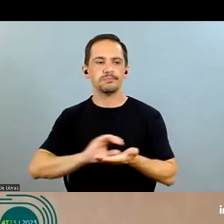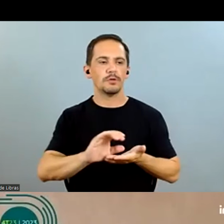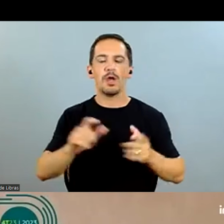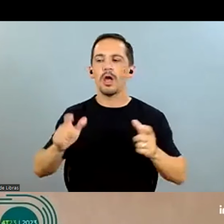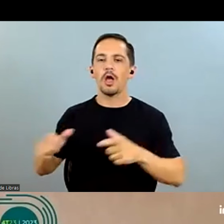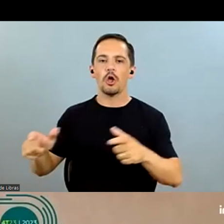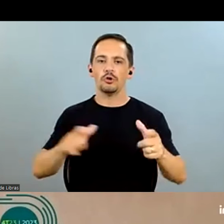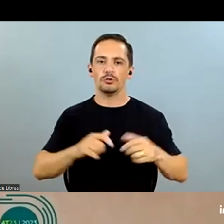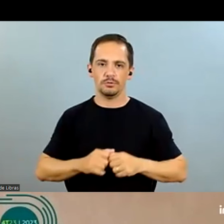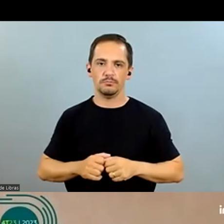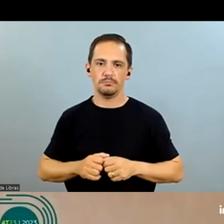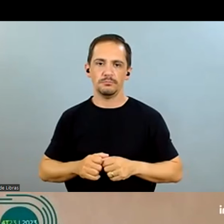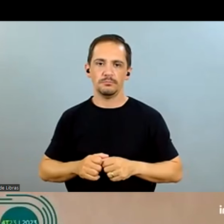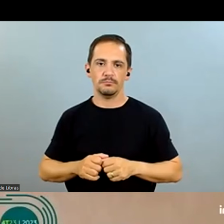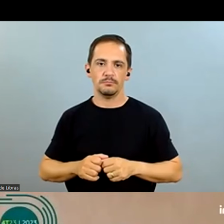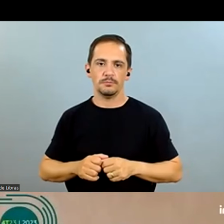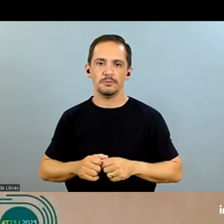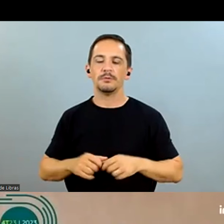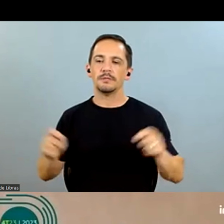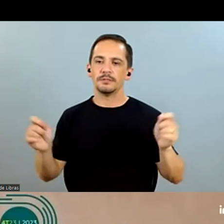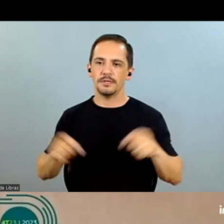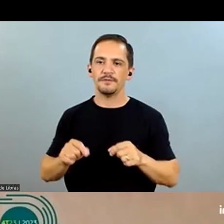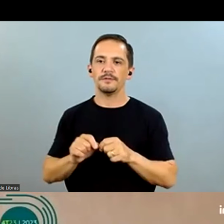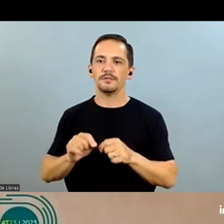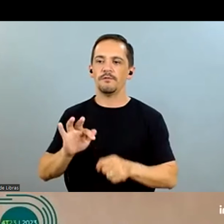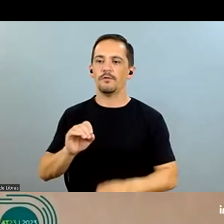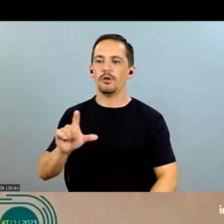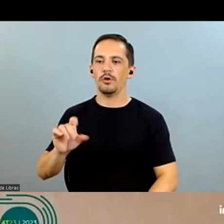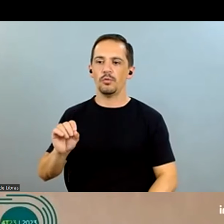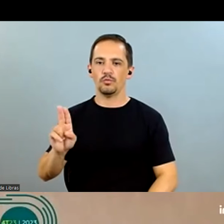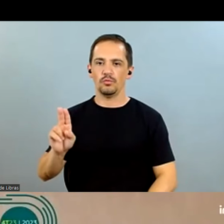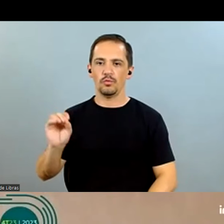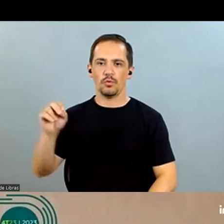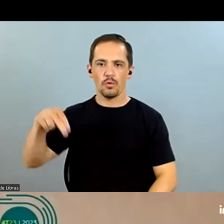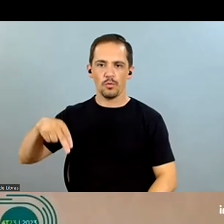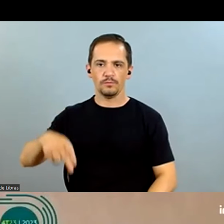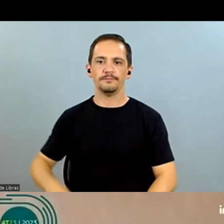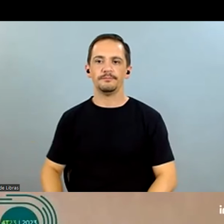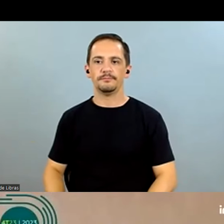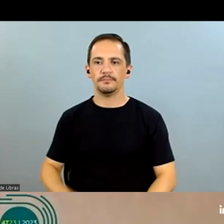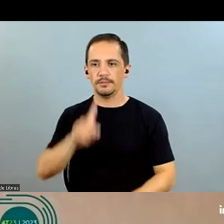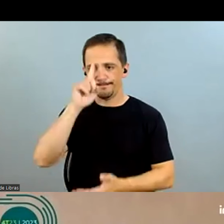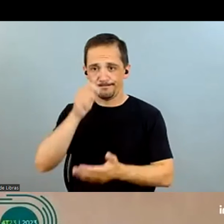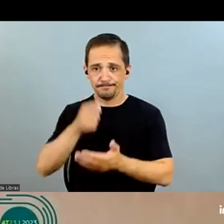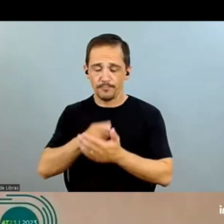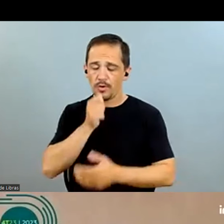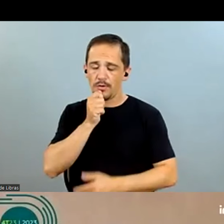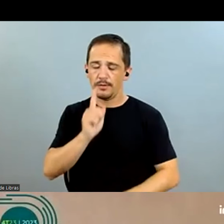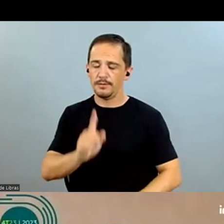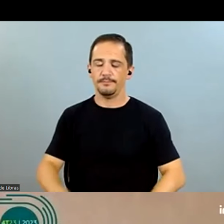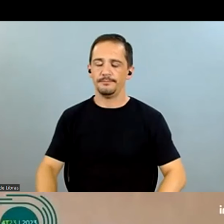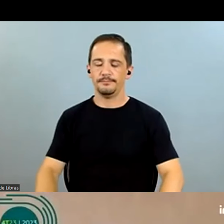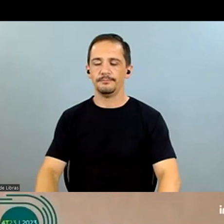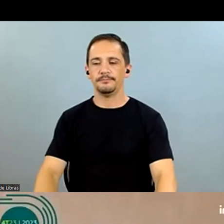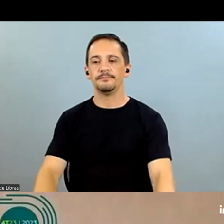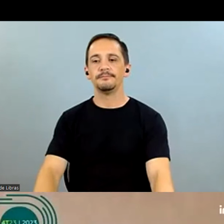descartado realizar um follow on mas não temos nada ainda definido isso eh